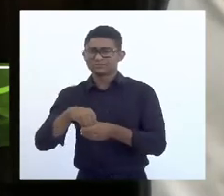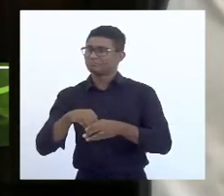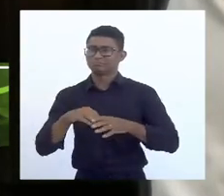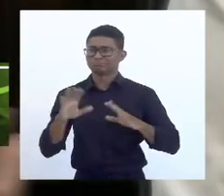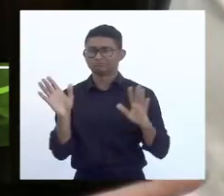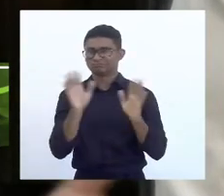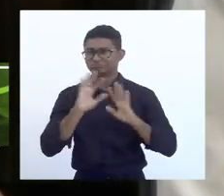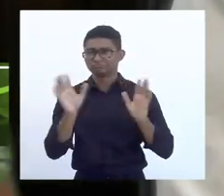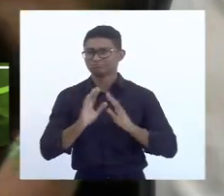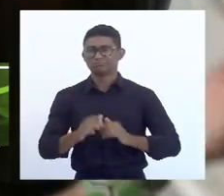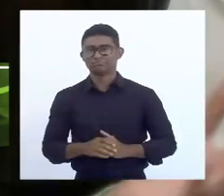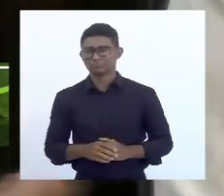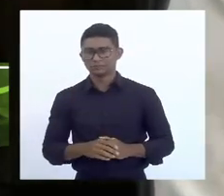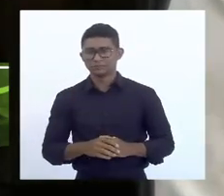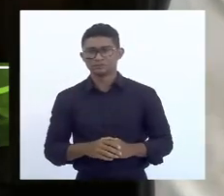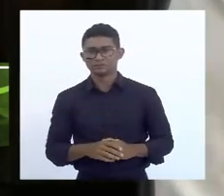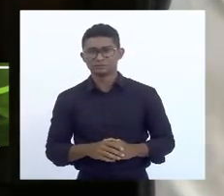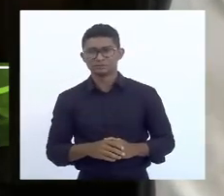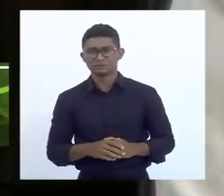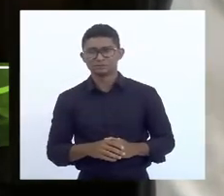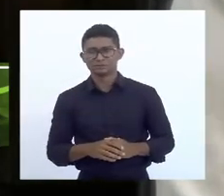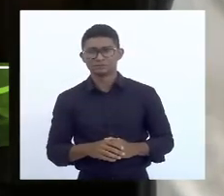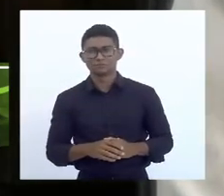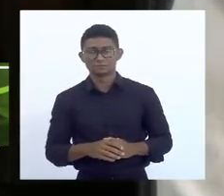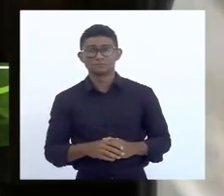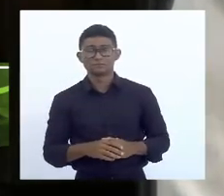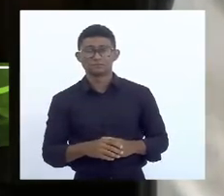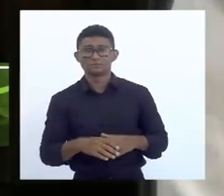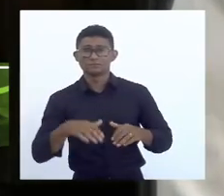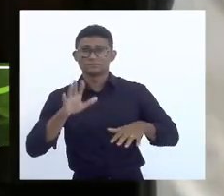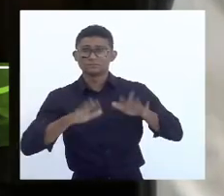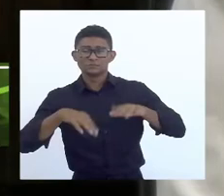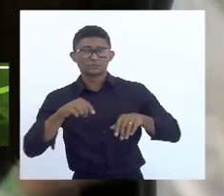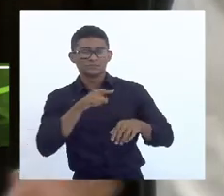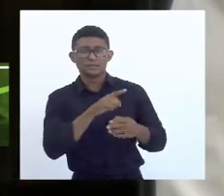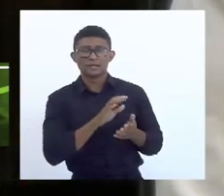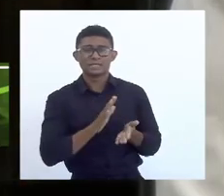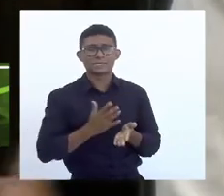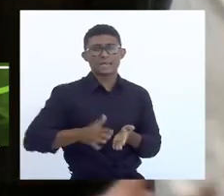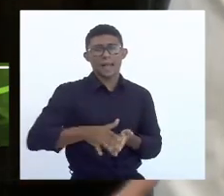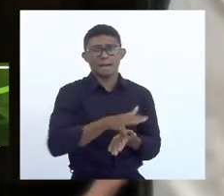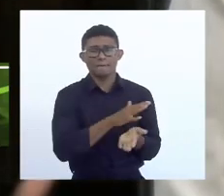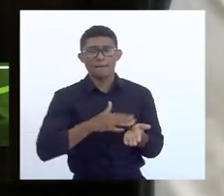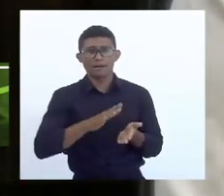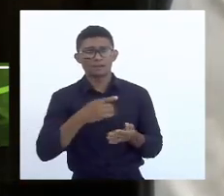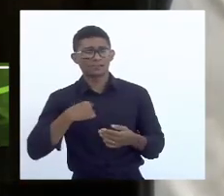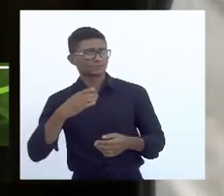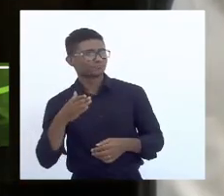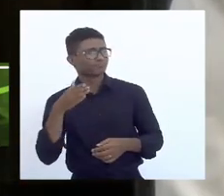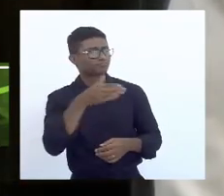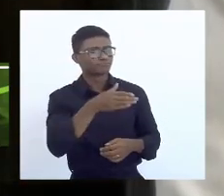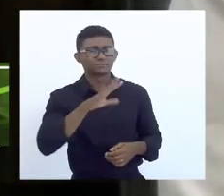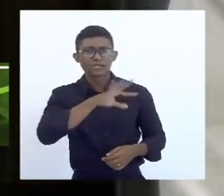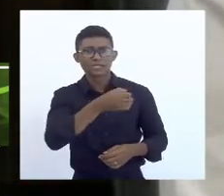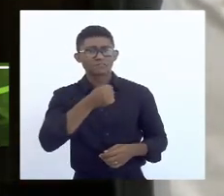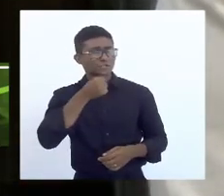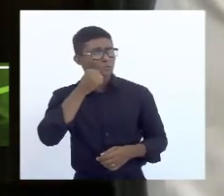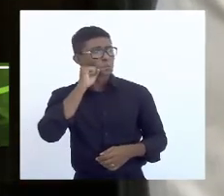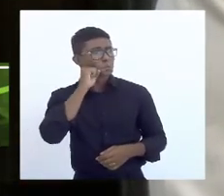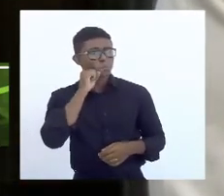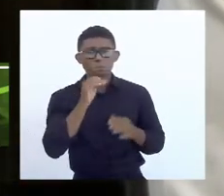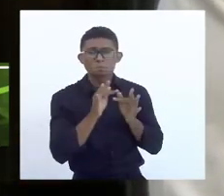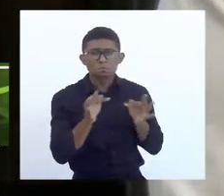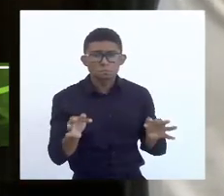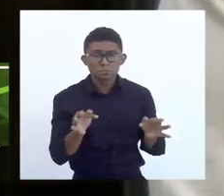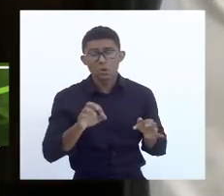vida, seja da dificuldade de ir numa roda de samba, num boteco tomar uma cervejinha, seja ir num mercado